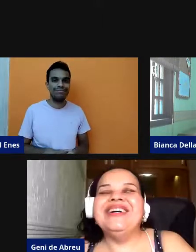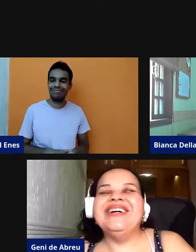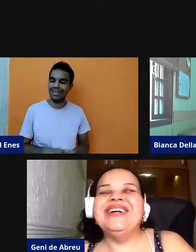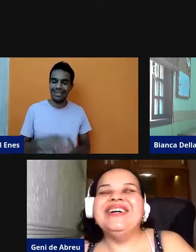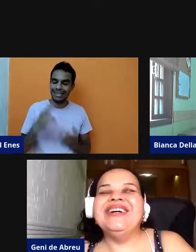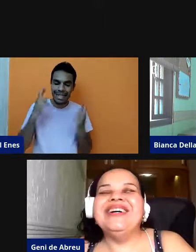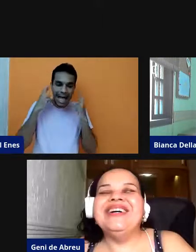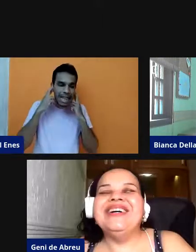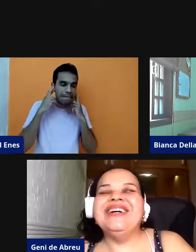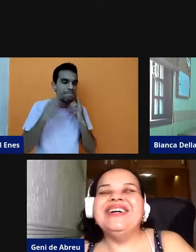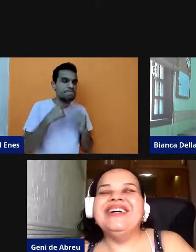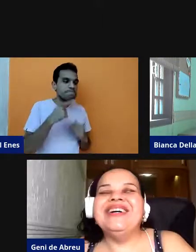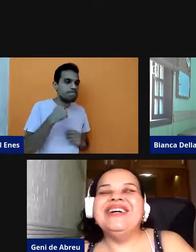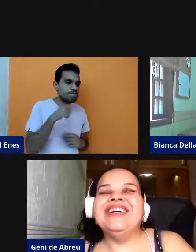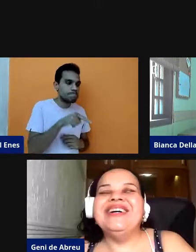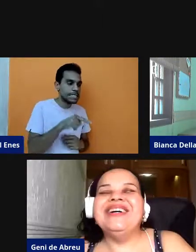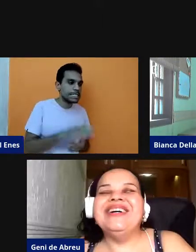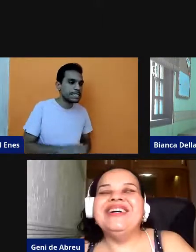gente.